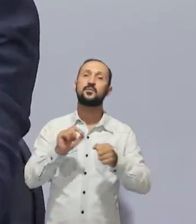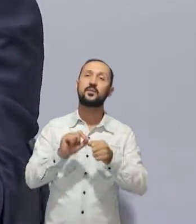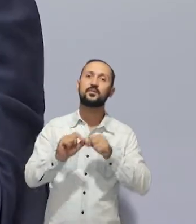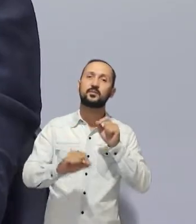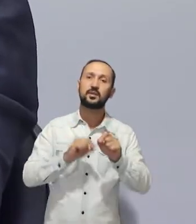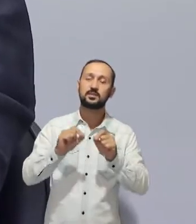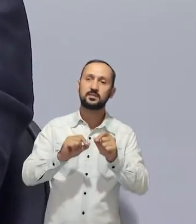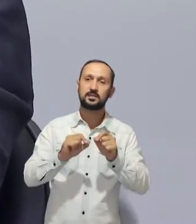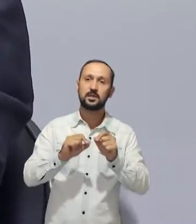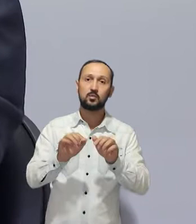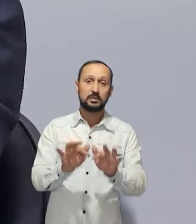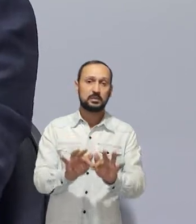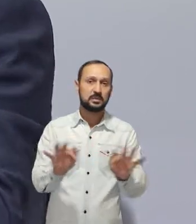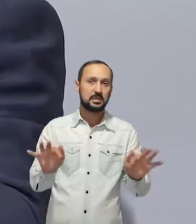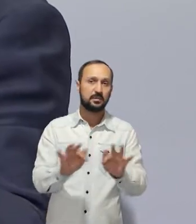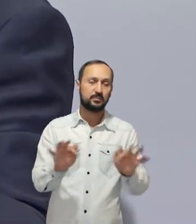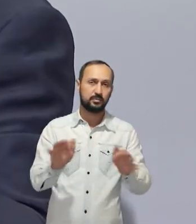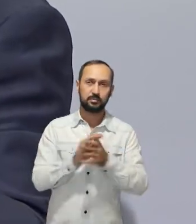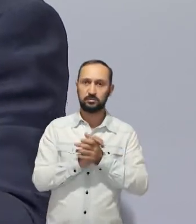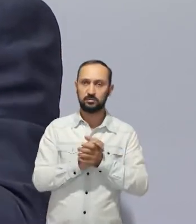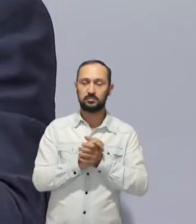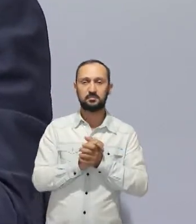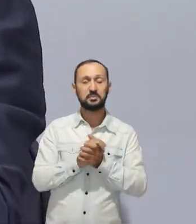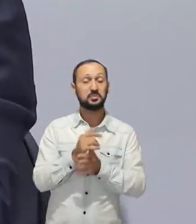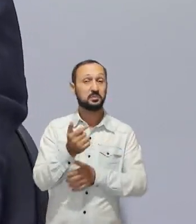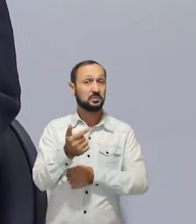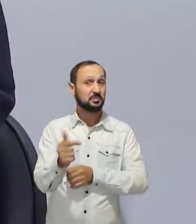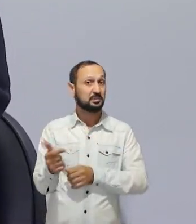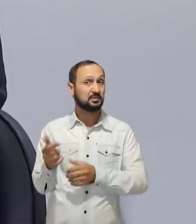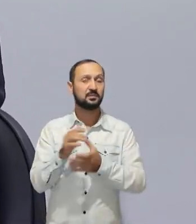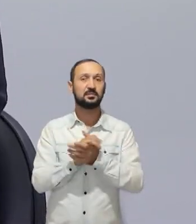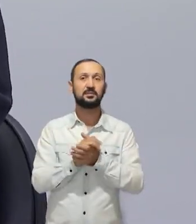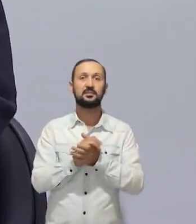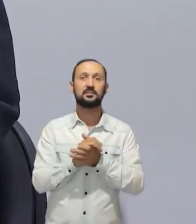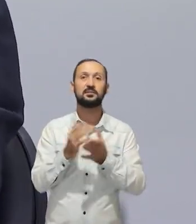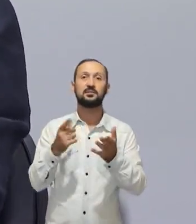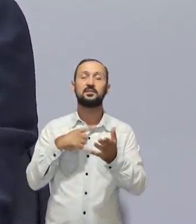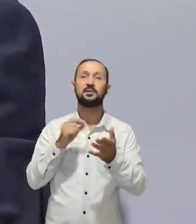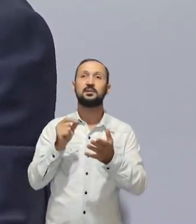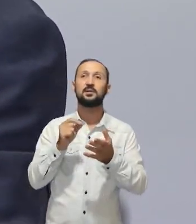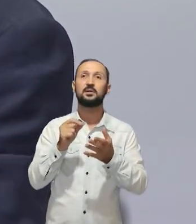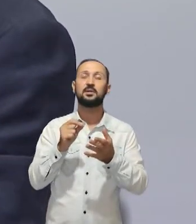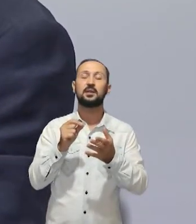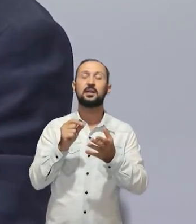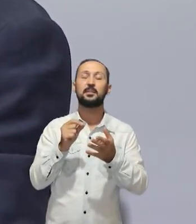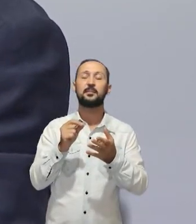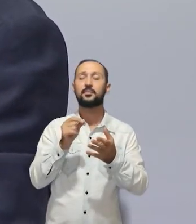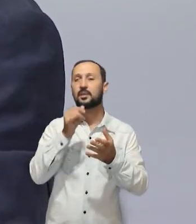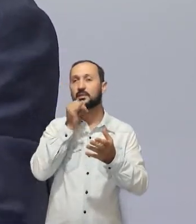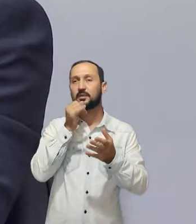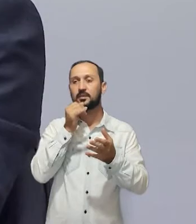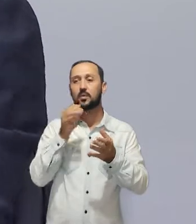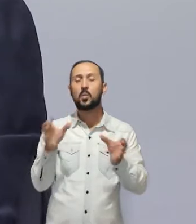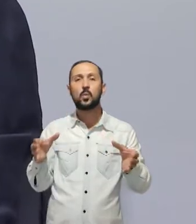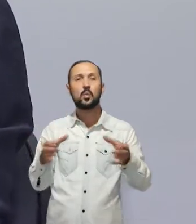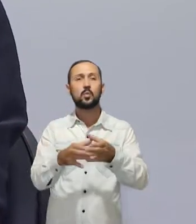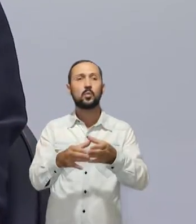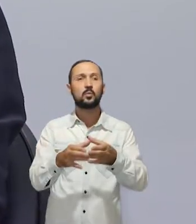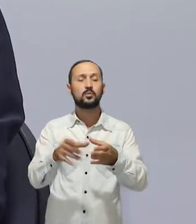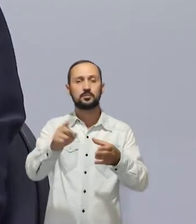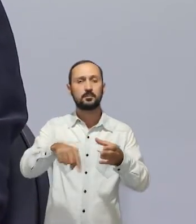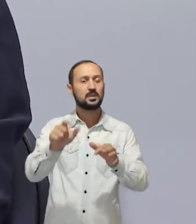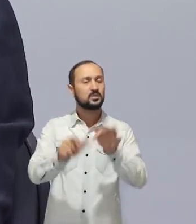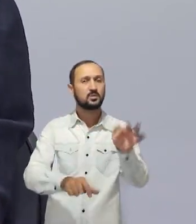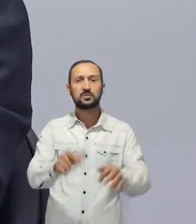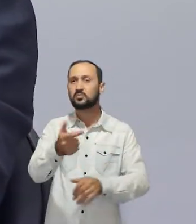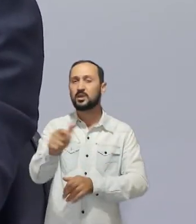dedução simplificada. Ao fazer isso, efetivamente, ele acaba por tributar um grupo de pessoas que não seriam